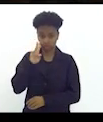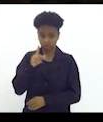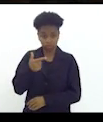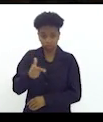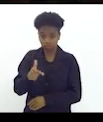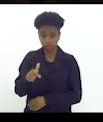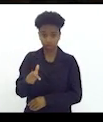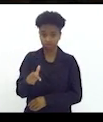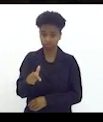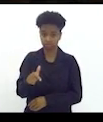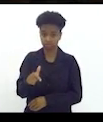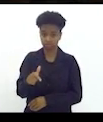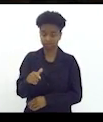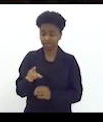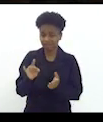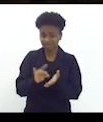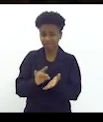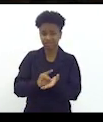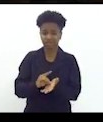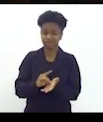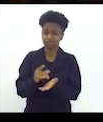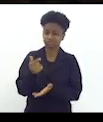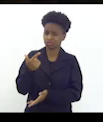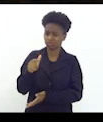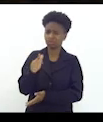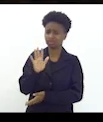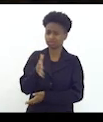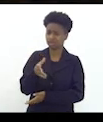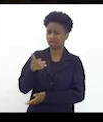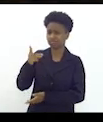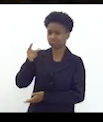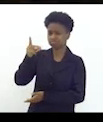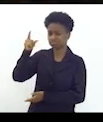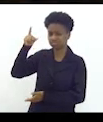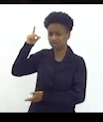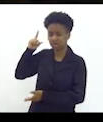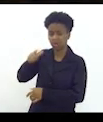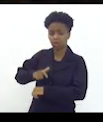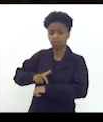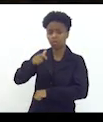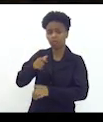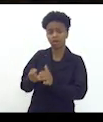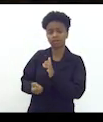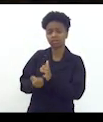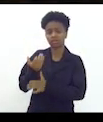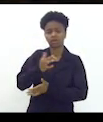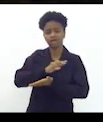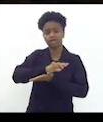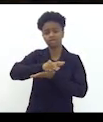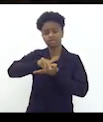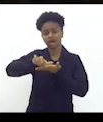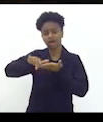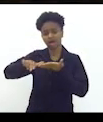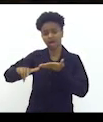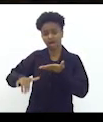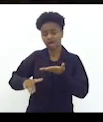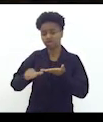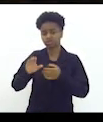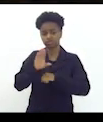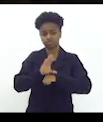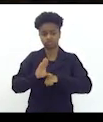inexiste. Aliás, inexiste desde a construção de diversas